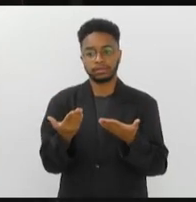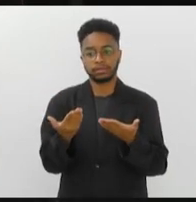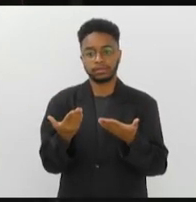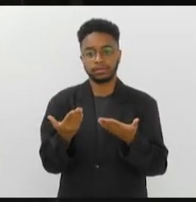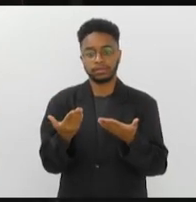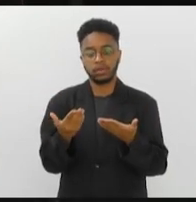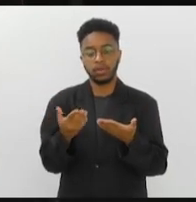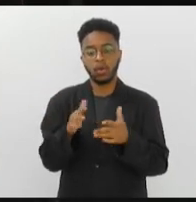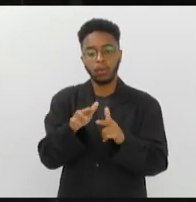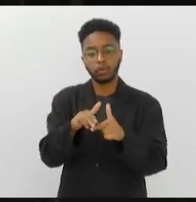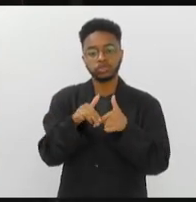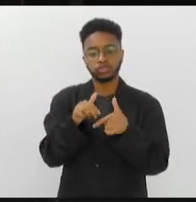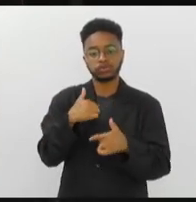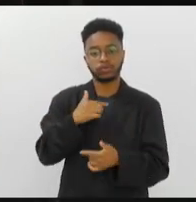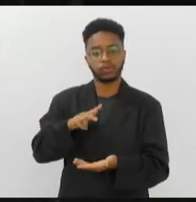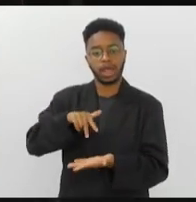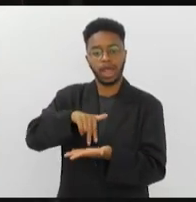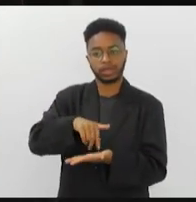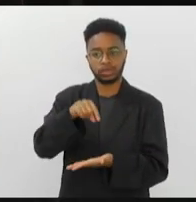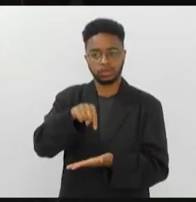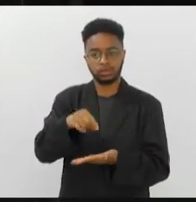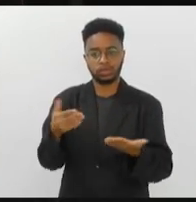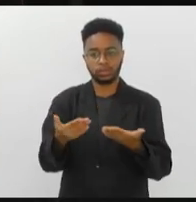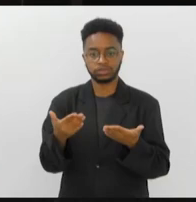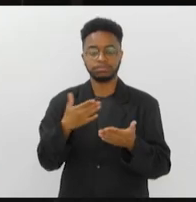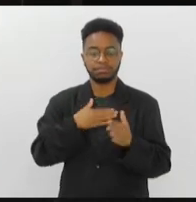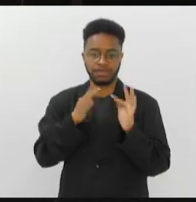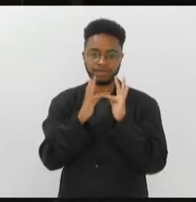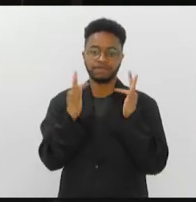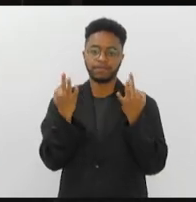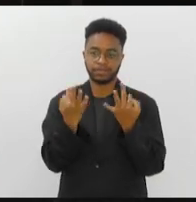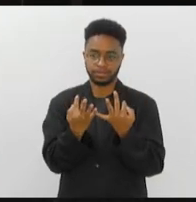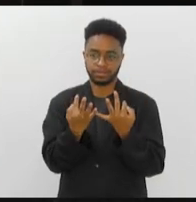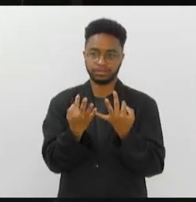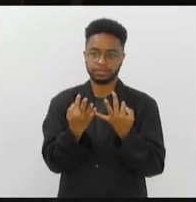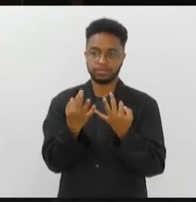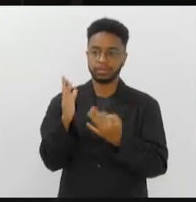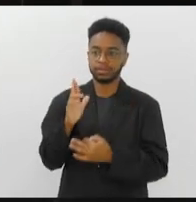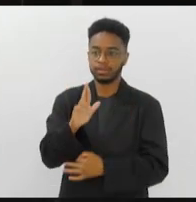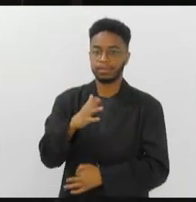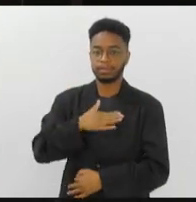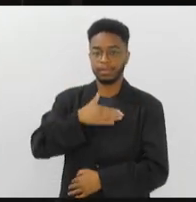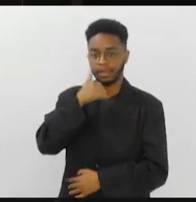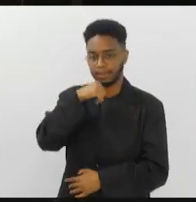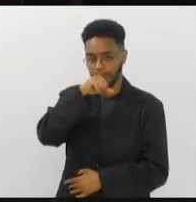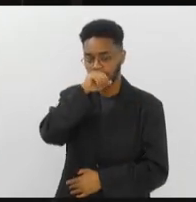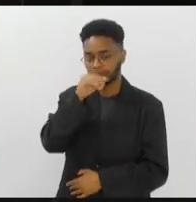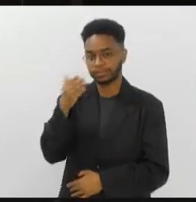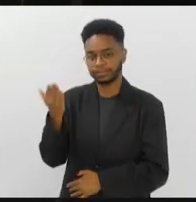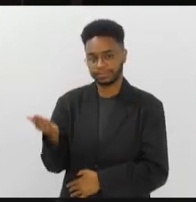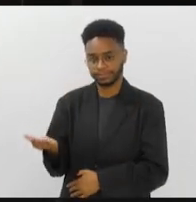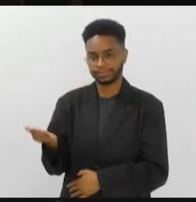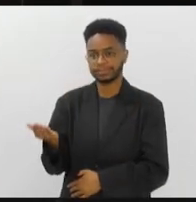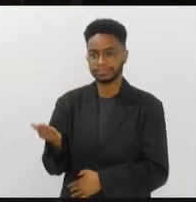de eu estar aqui, que é a minha família, na pessoa da minha mãe.